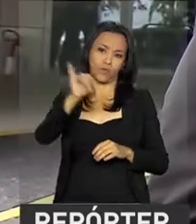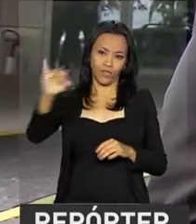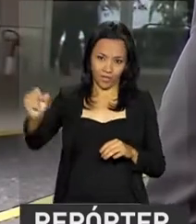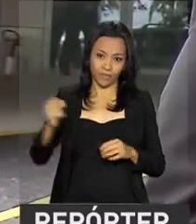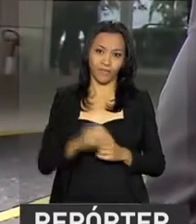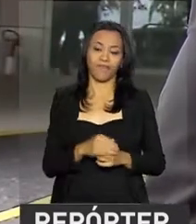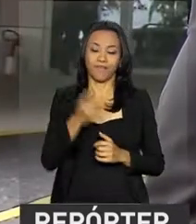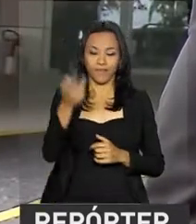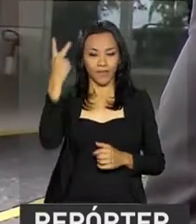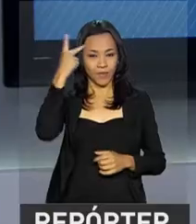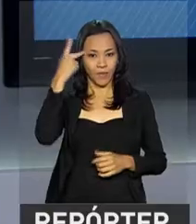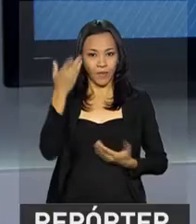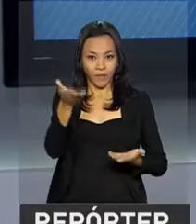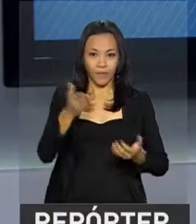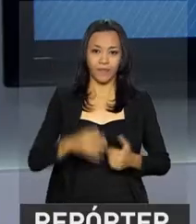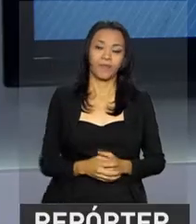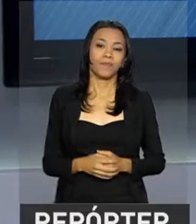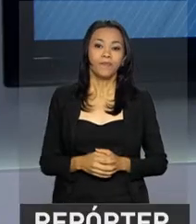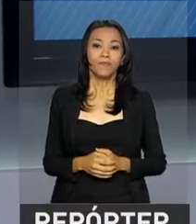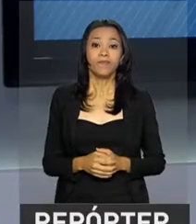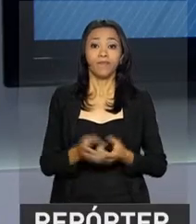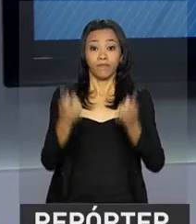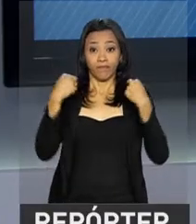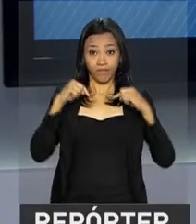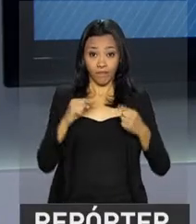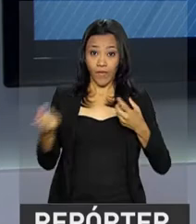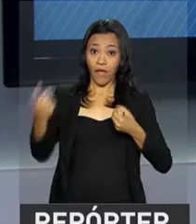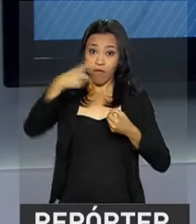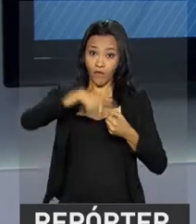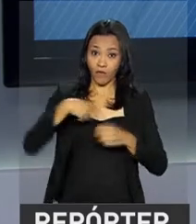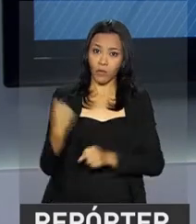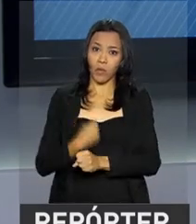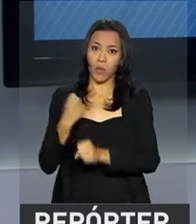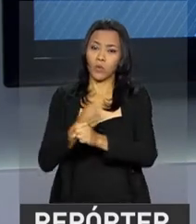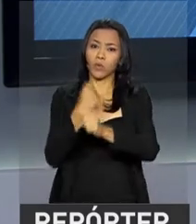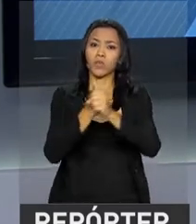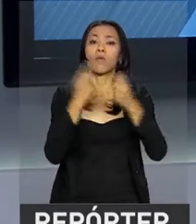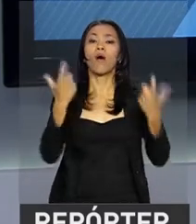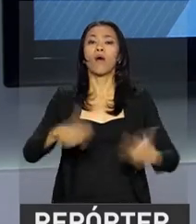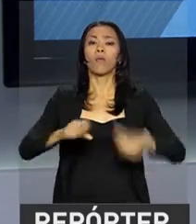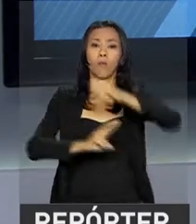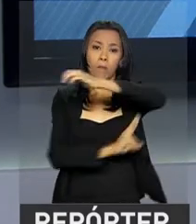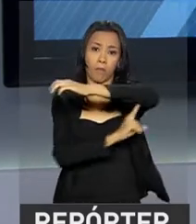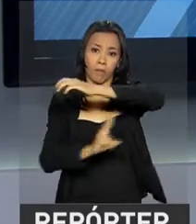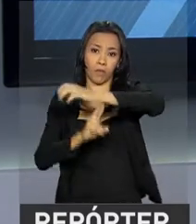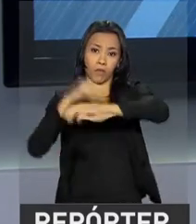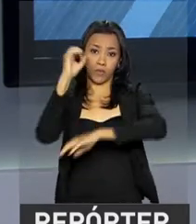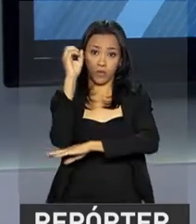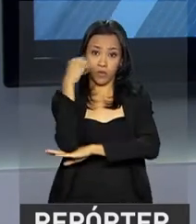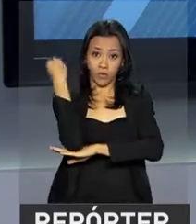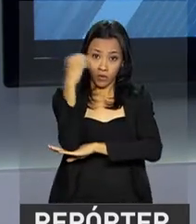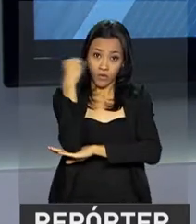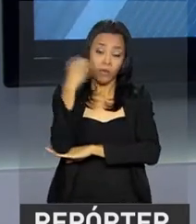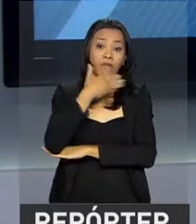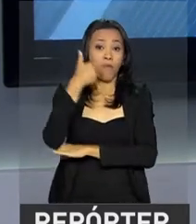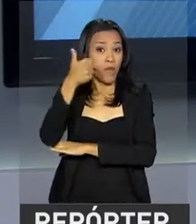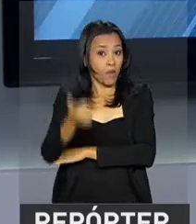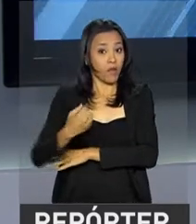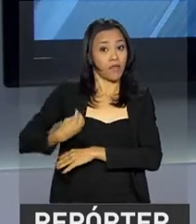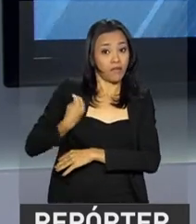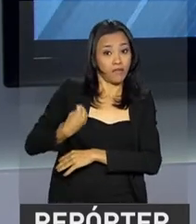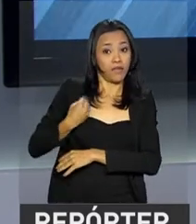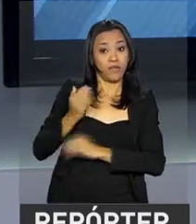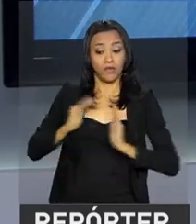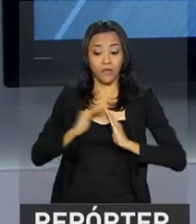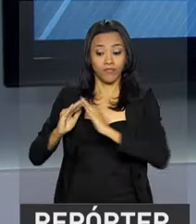São Paulo, José Luiz Filho. A retomada das obras em uma ponte no Rio Grande do Sul vai melhorar a qualidade de vida dos moradores